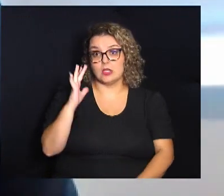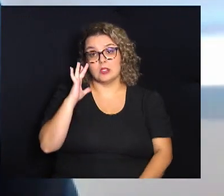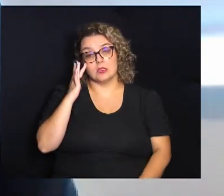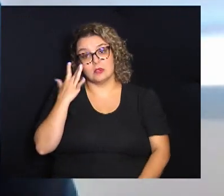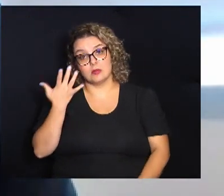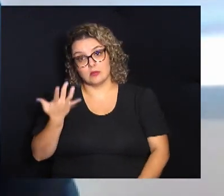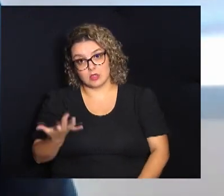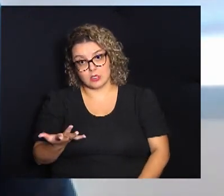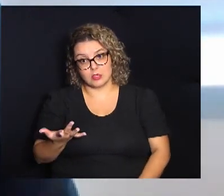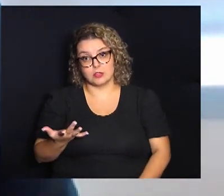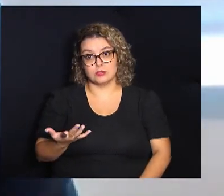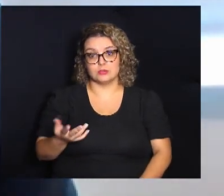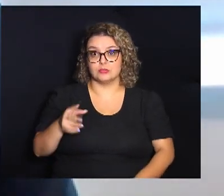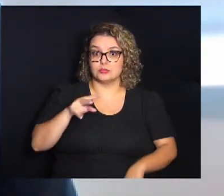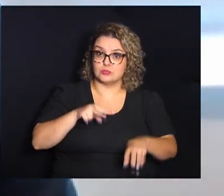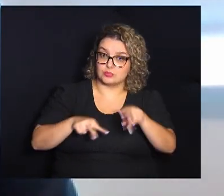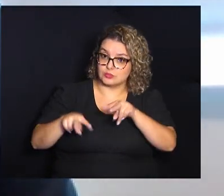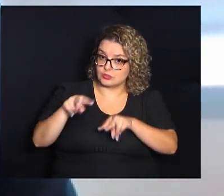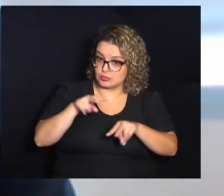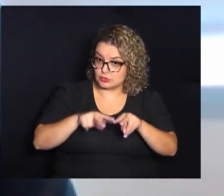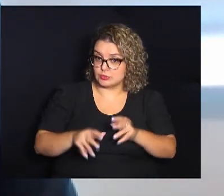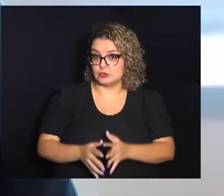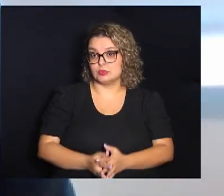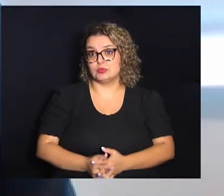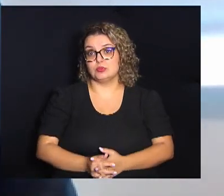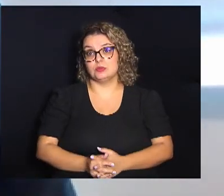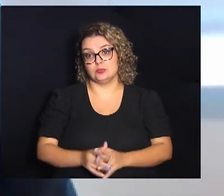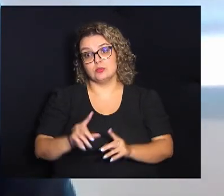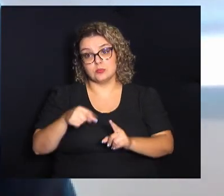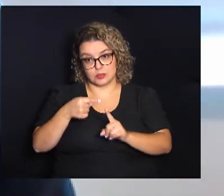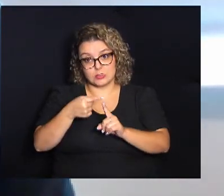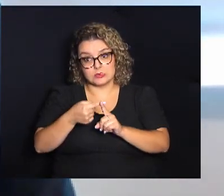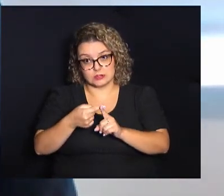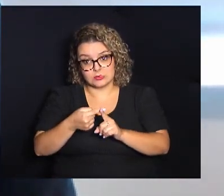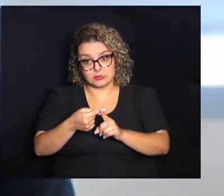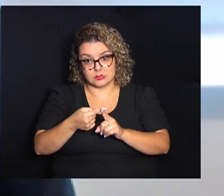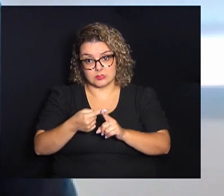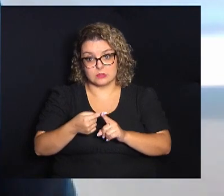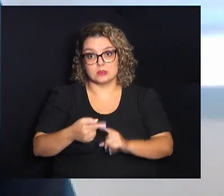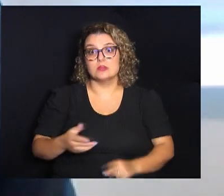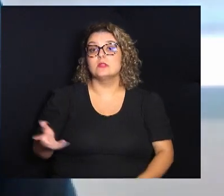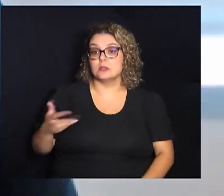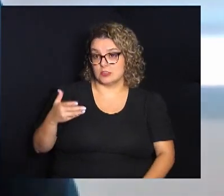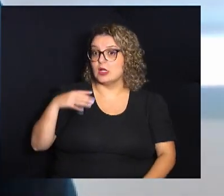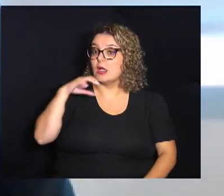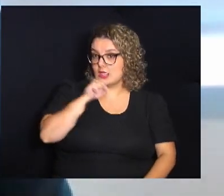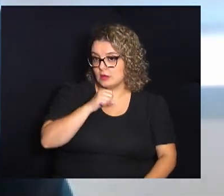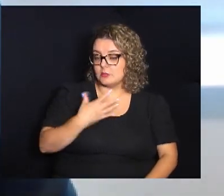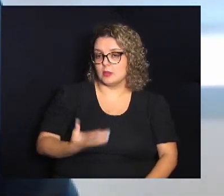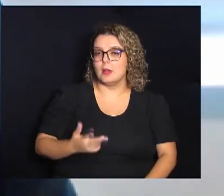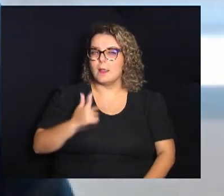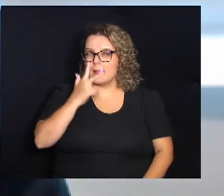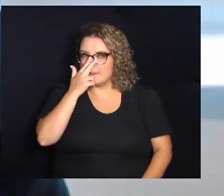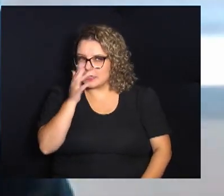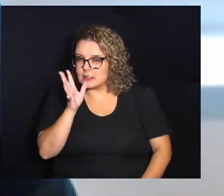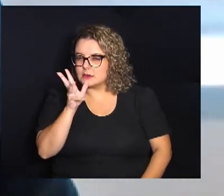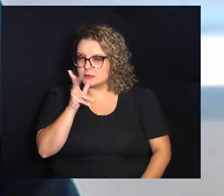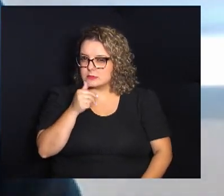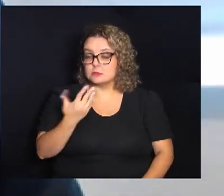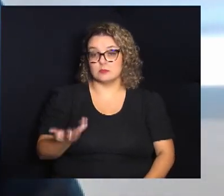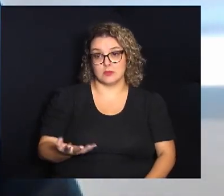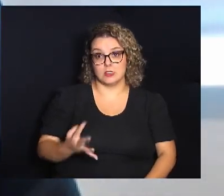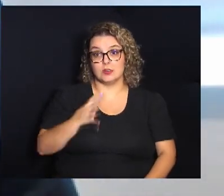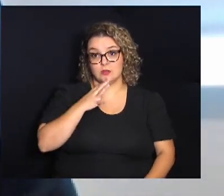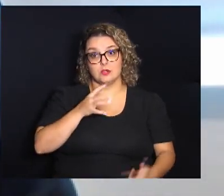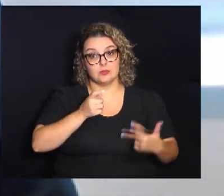que, eu olho de uma forma positiva, de que está indo rápido, né? Parece que é devagar, mas conhecendo o